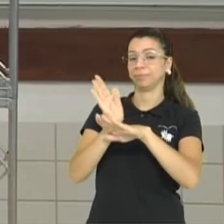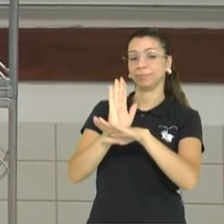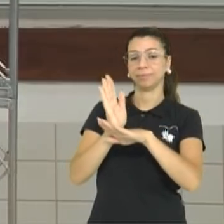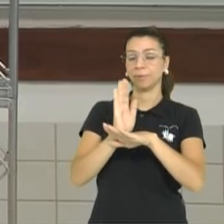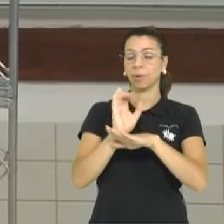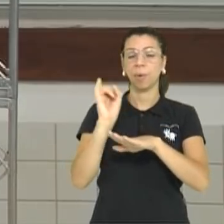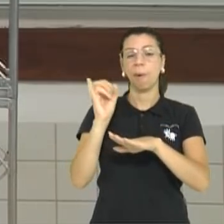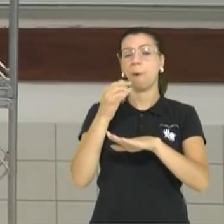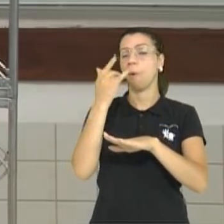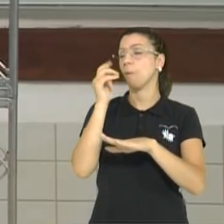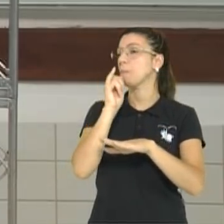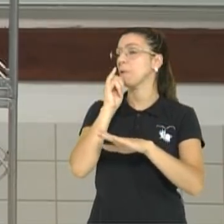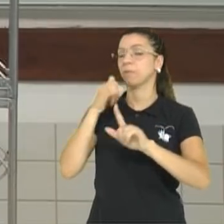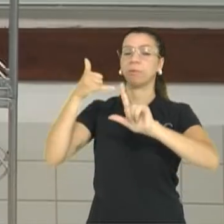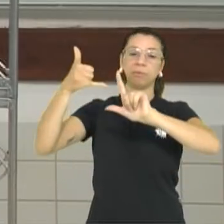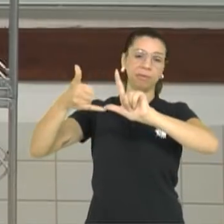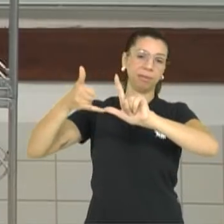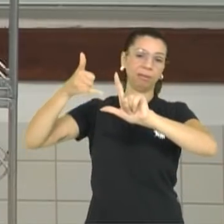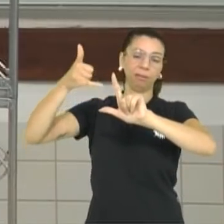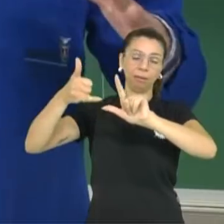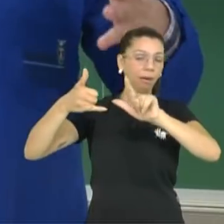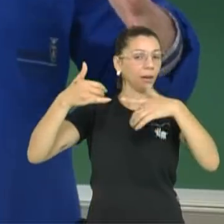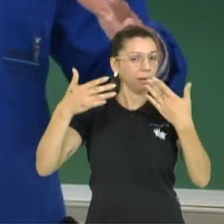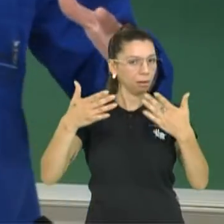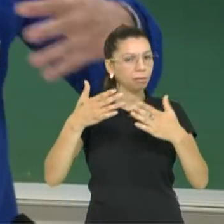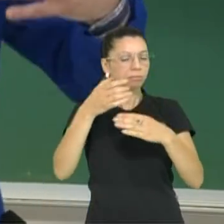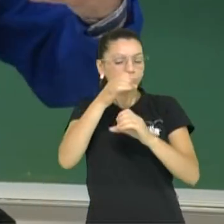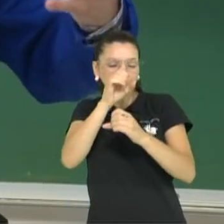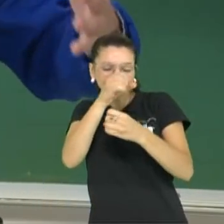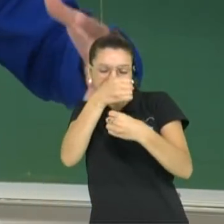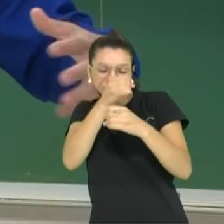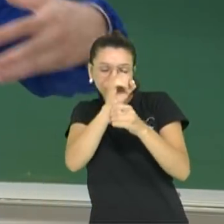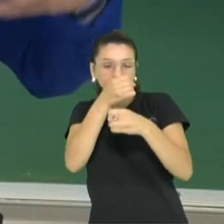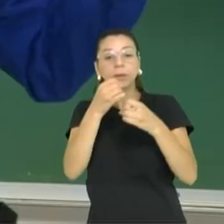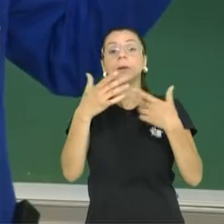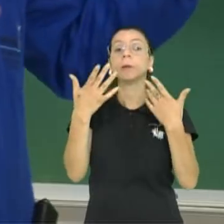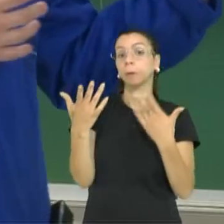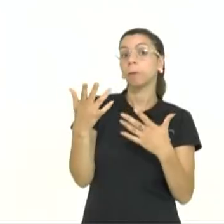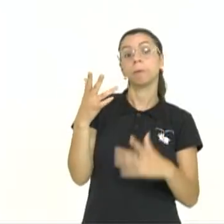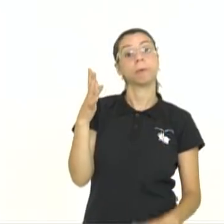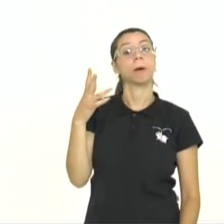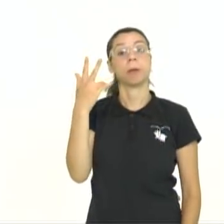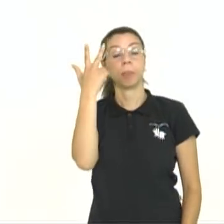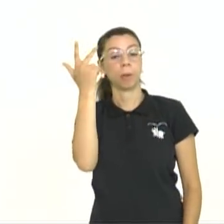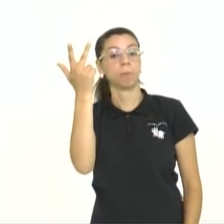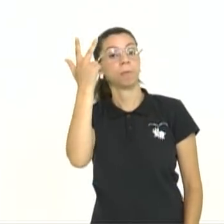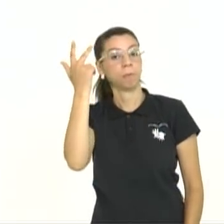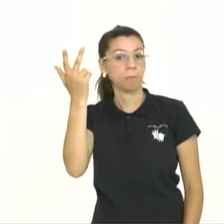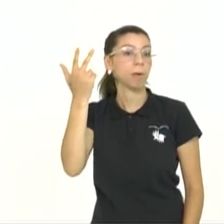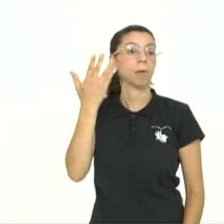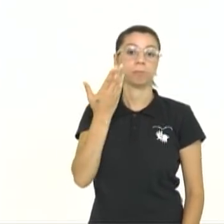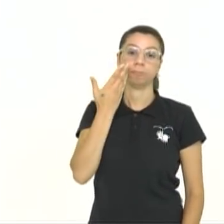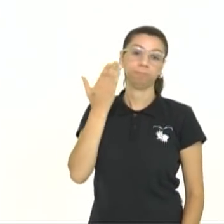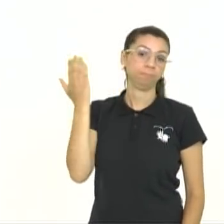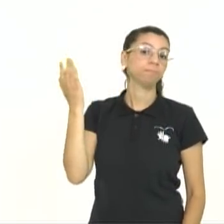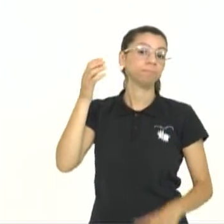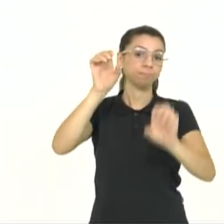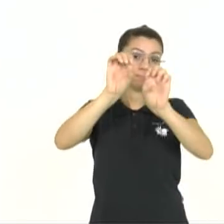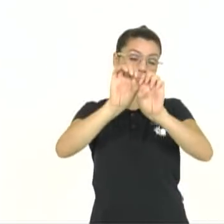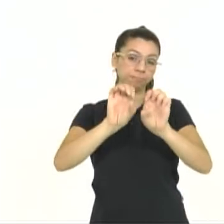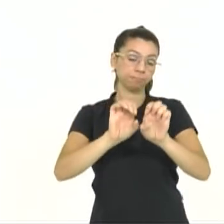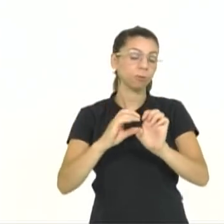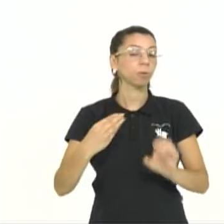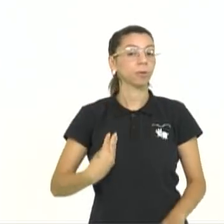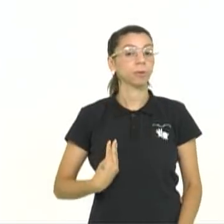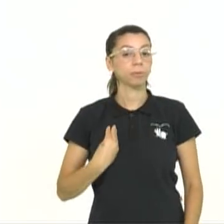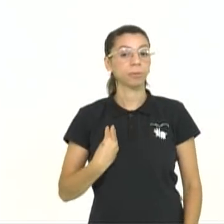num desenho, o microscópio. Então é muito normal a gente falar, a gente conversar sobre essa estrutura. Ela é muito